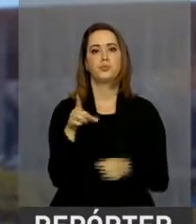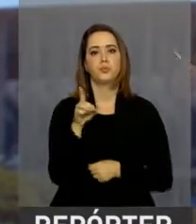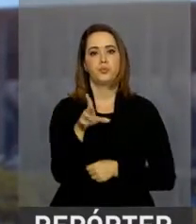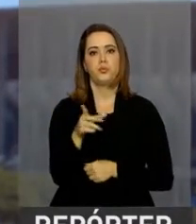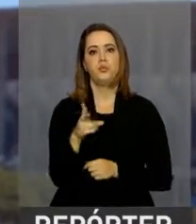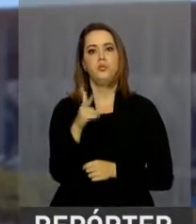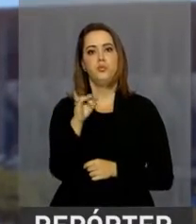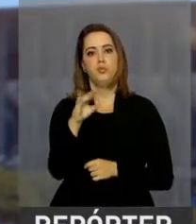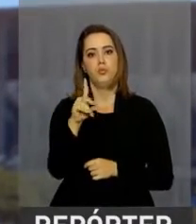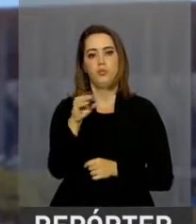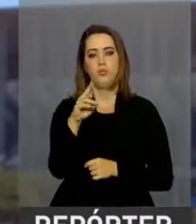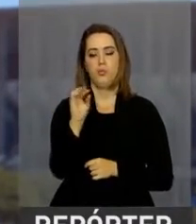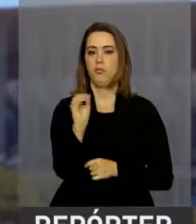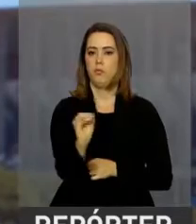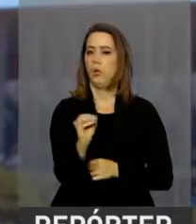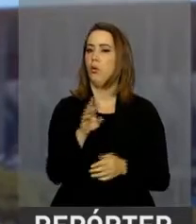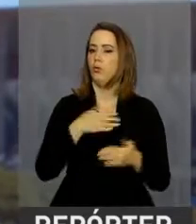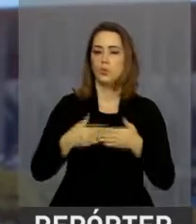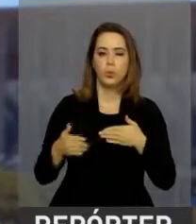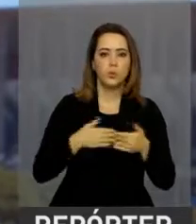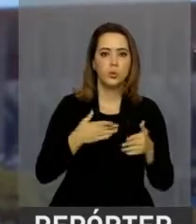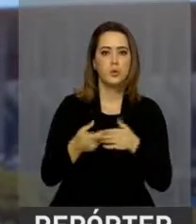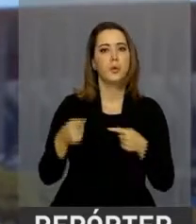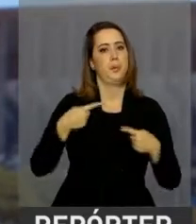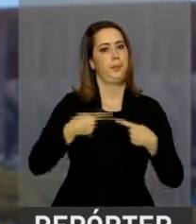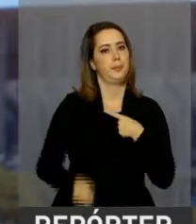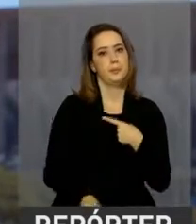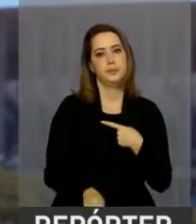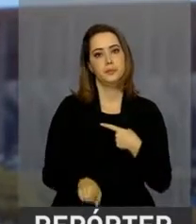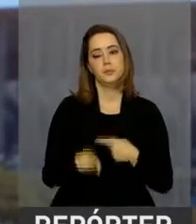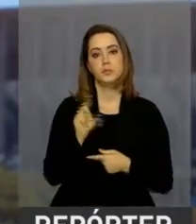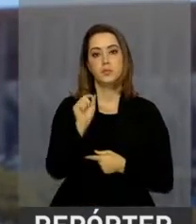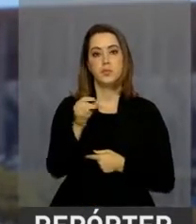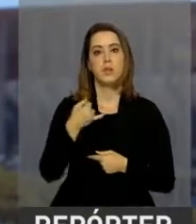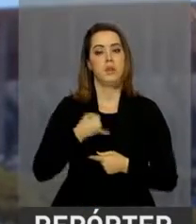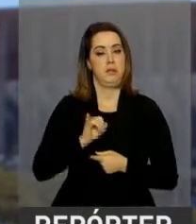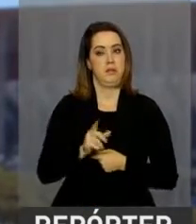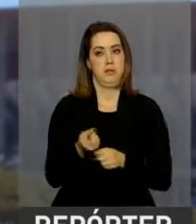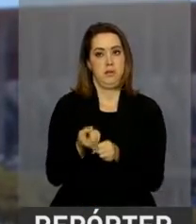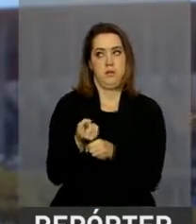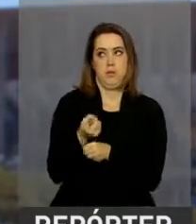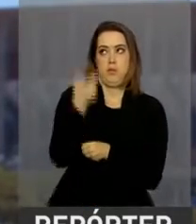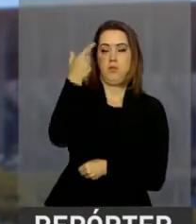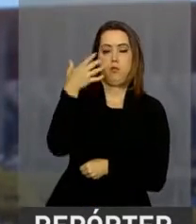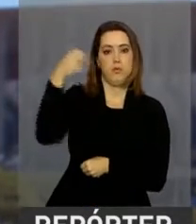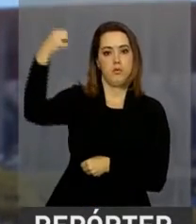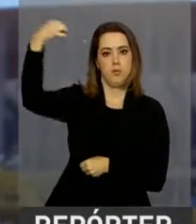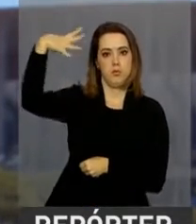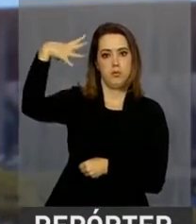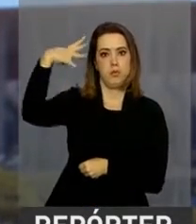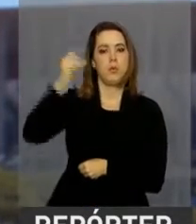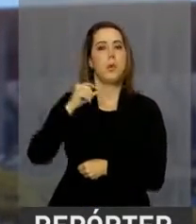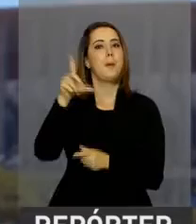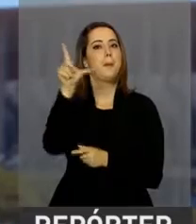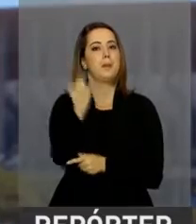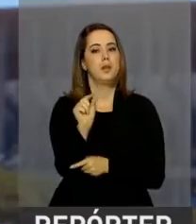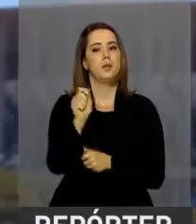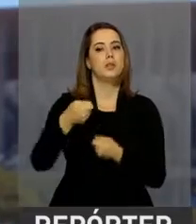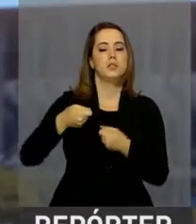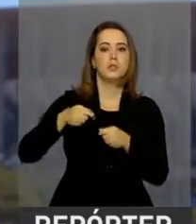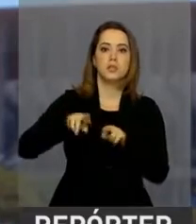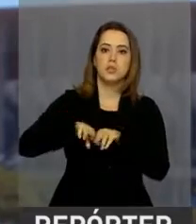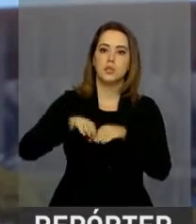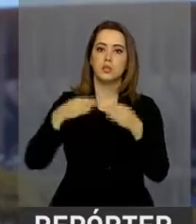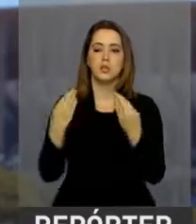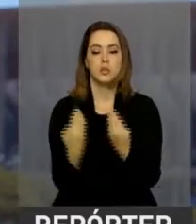de vidro estão proibidos. Caso o torcedor queira levar guarda-chuva, deve ser pequeno, dobrável e sem